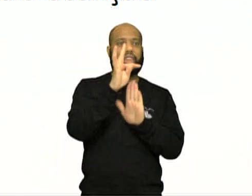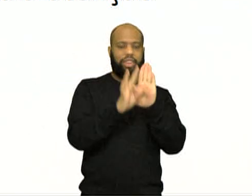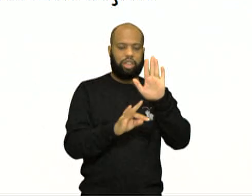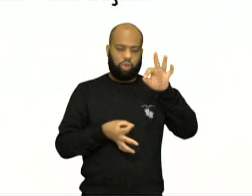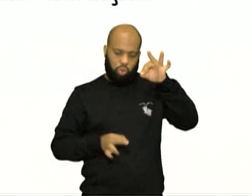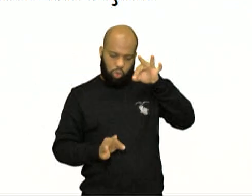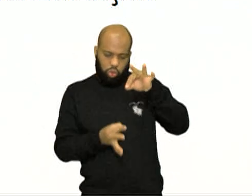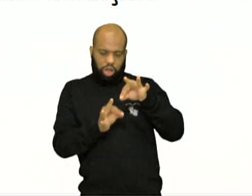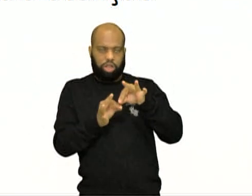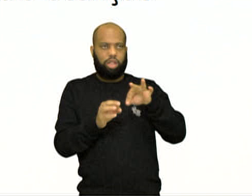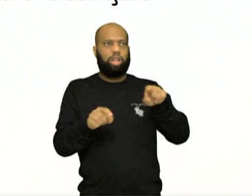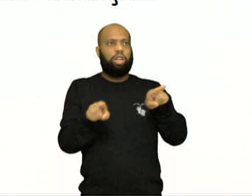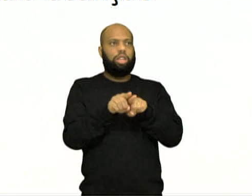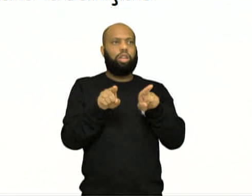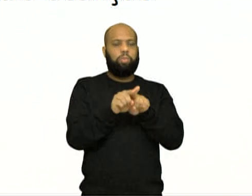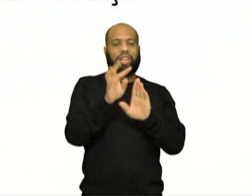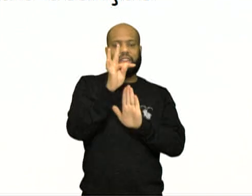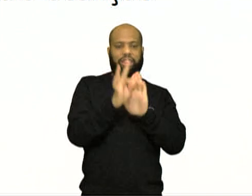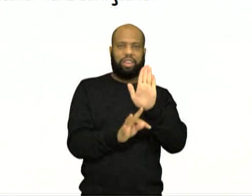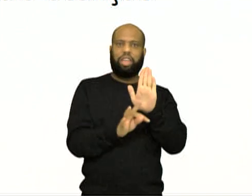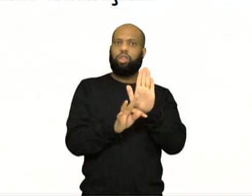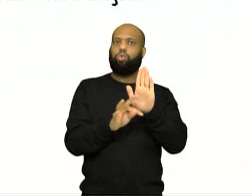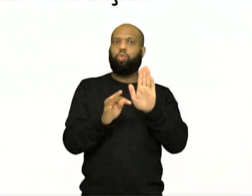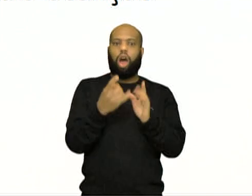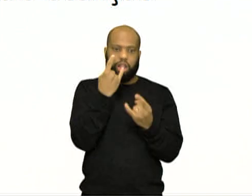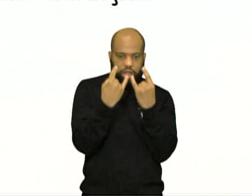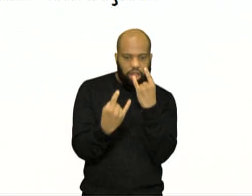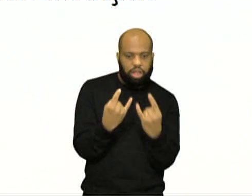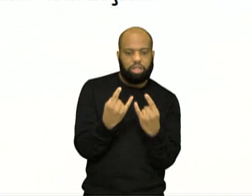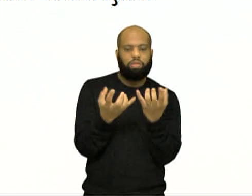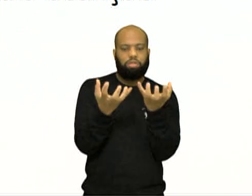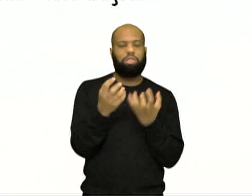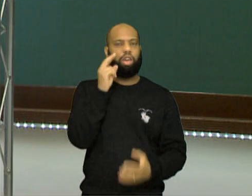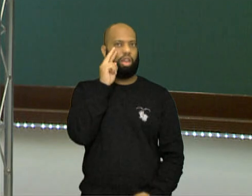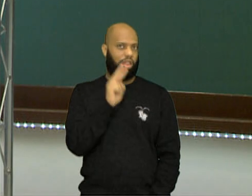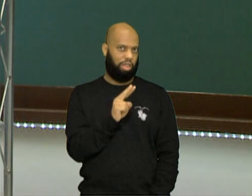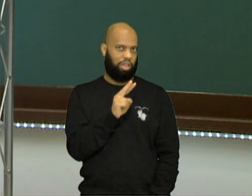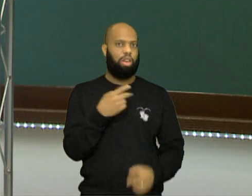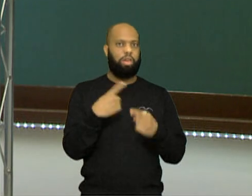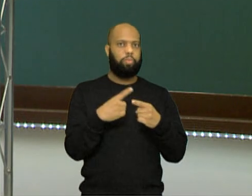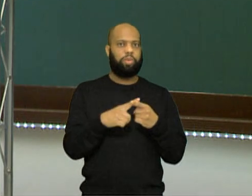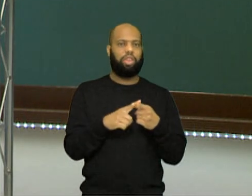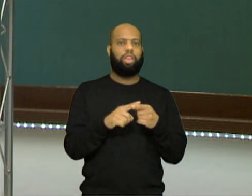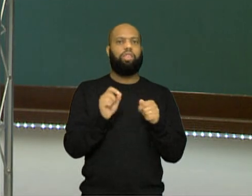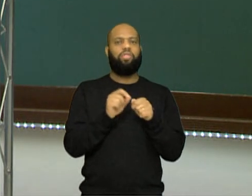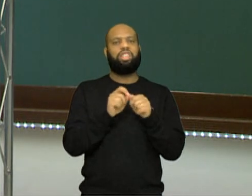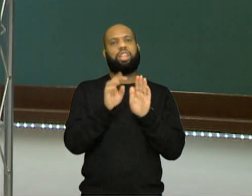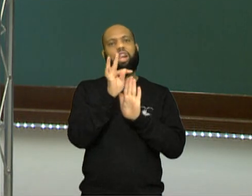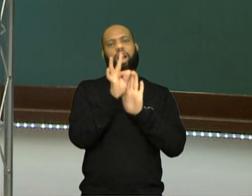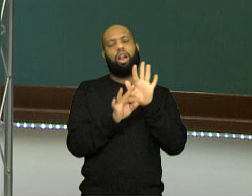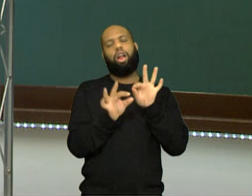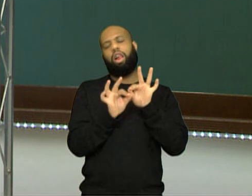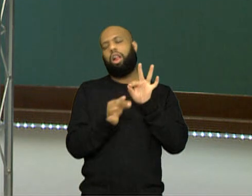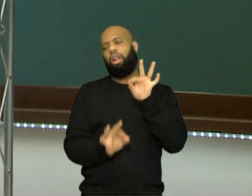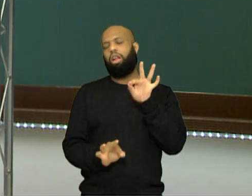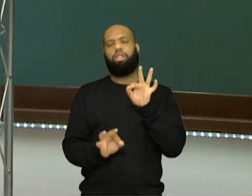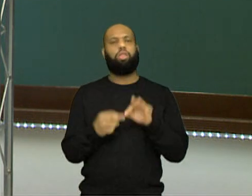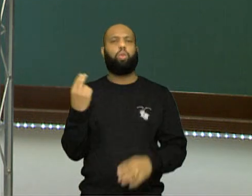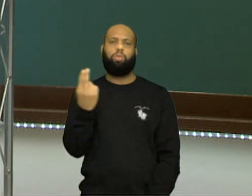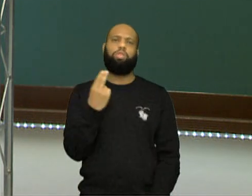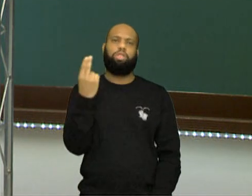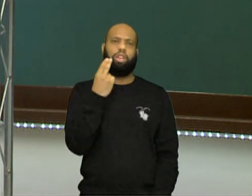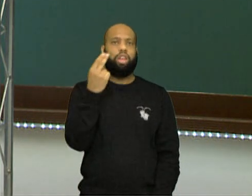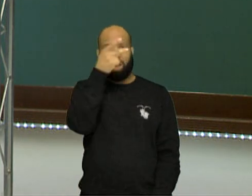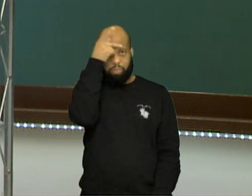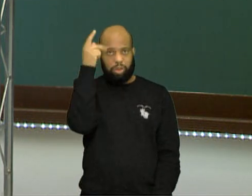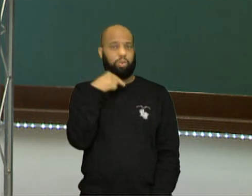curto, ele é um texto objetivo e atrativo. Adianta eu fazer um cartaz com um texto que seja gigante?